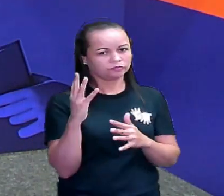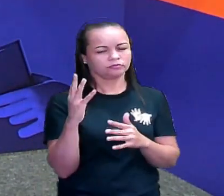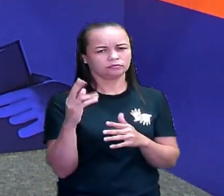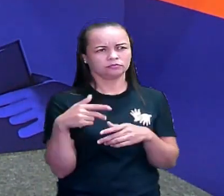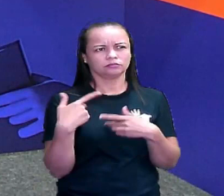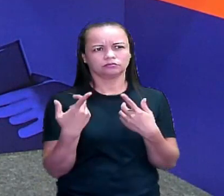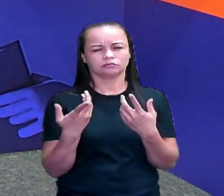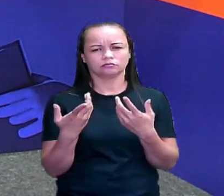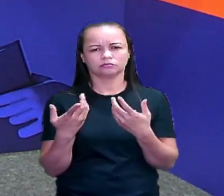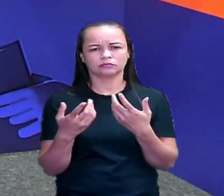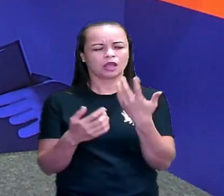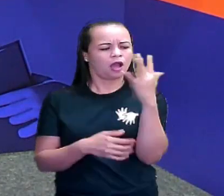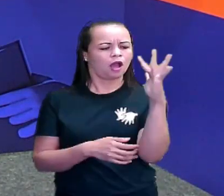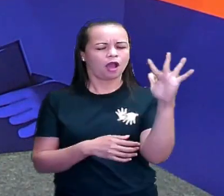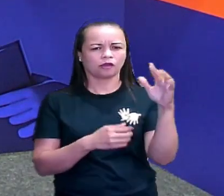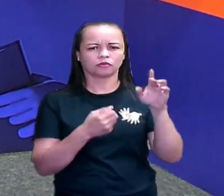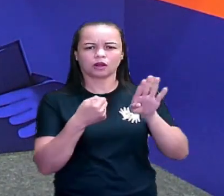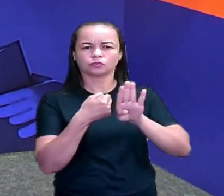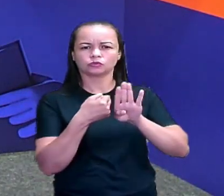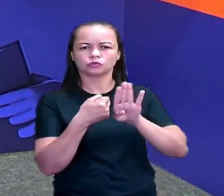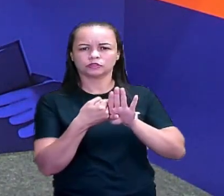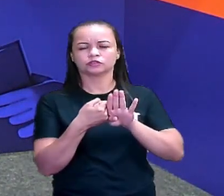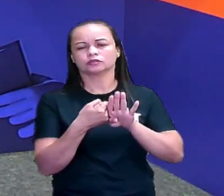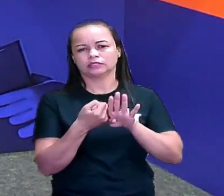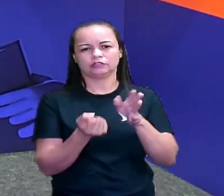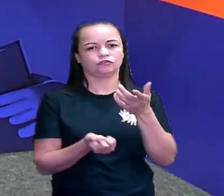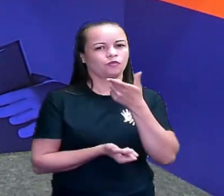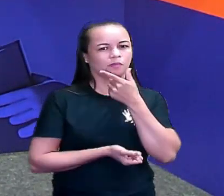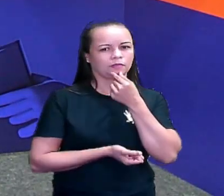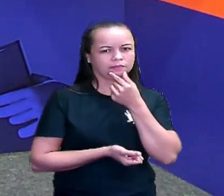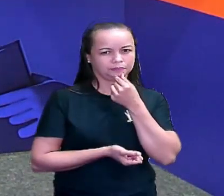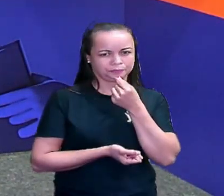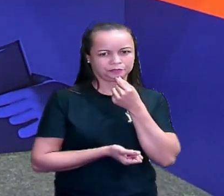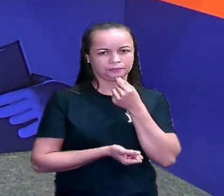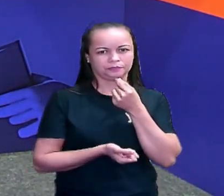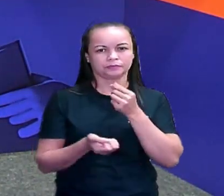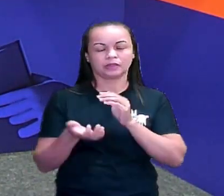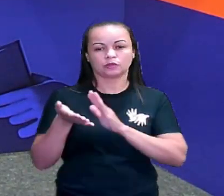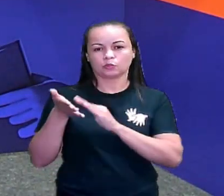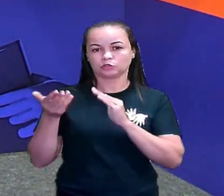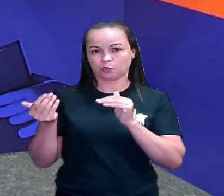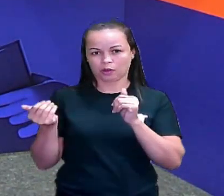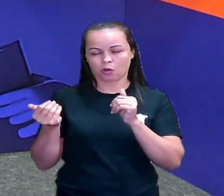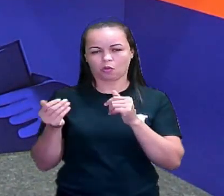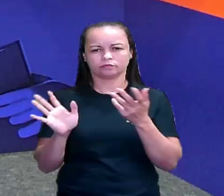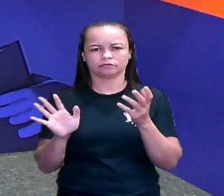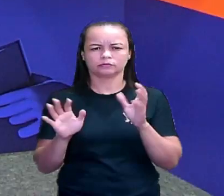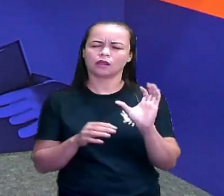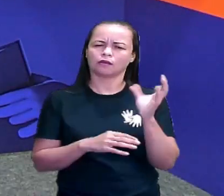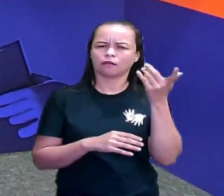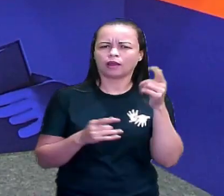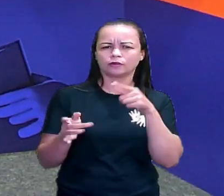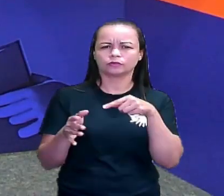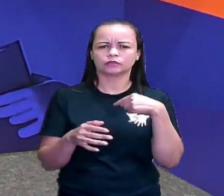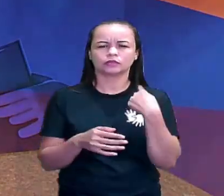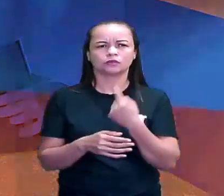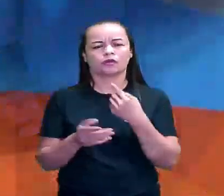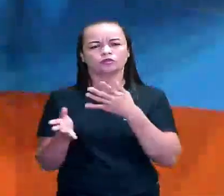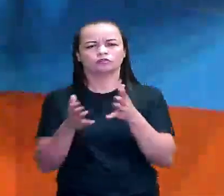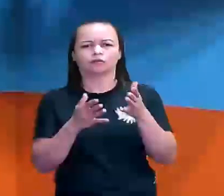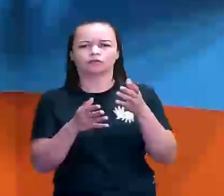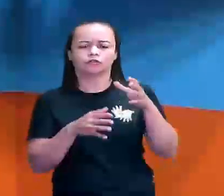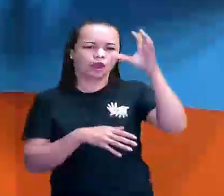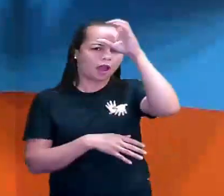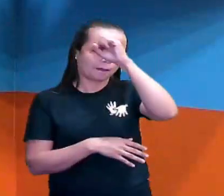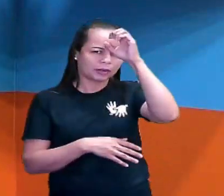espanhol, árvore é um substantivo masculino, tá certo? E isso, claro, que a gente vai sempre estar vendo aqui,